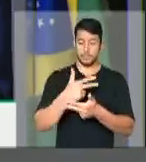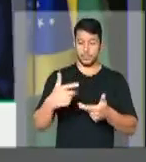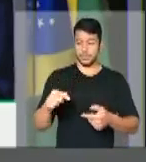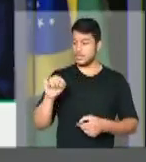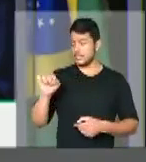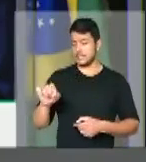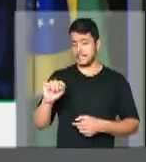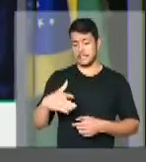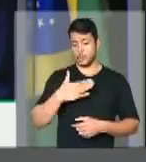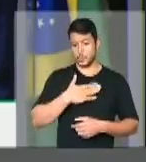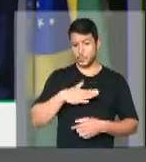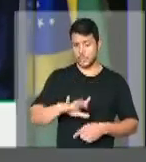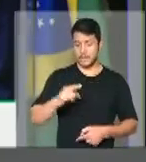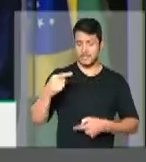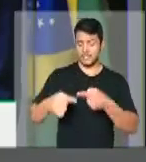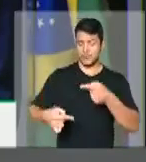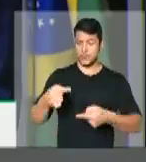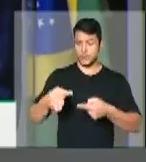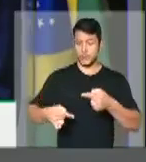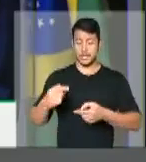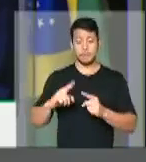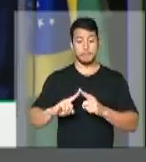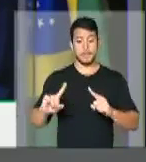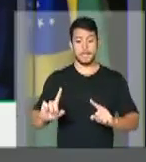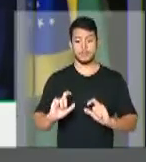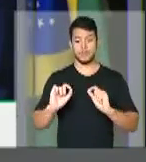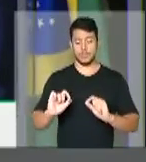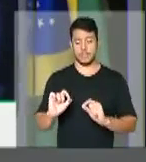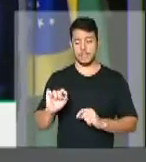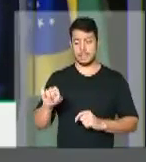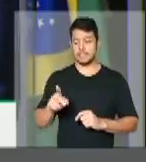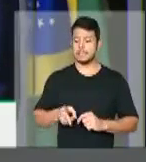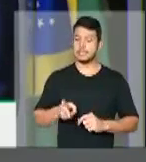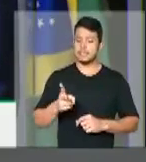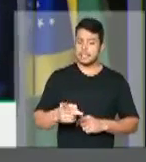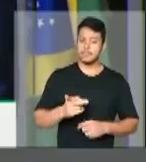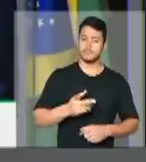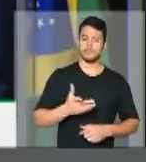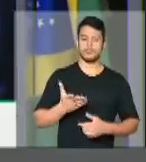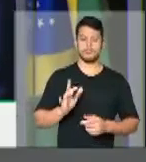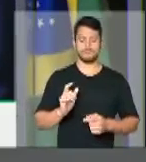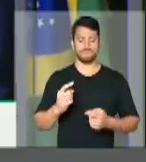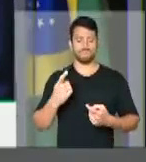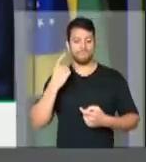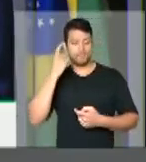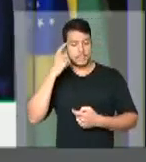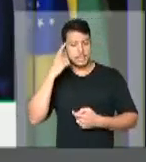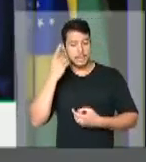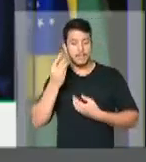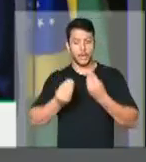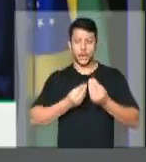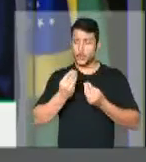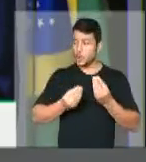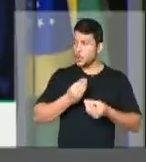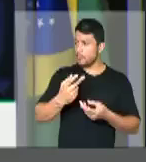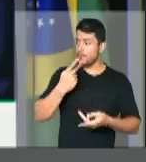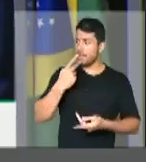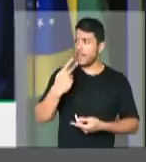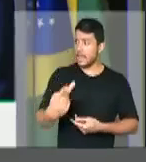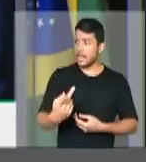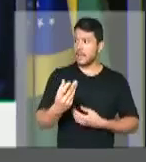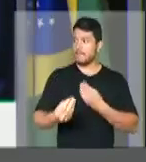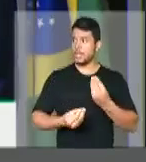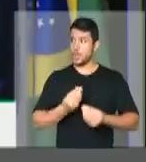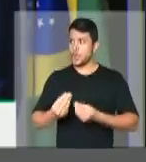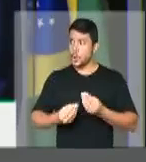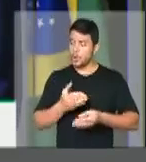aliadura, e ele com isso mesmo tinha exatamente o cuidado de polir as suas palavras e de relatar